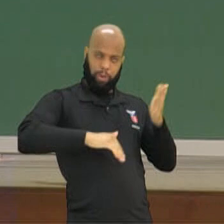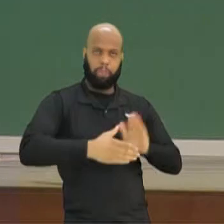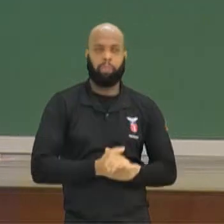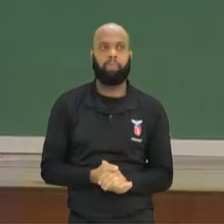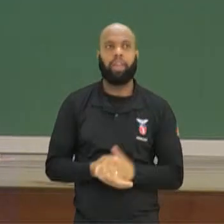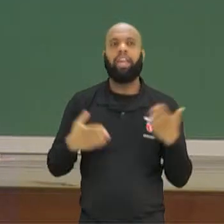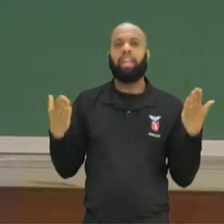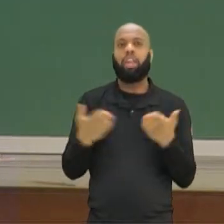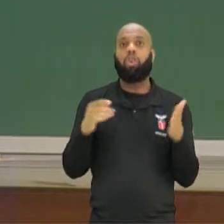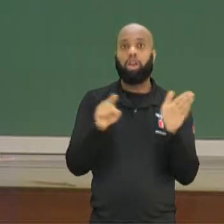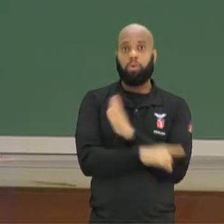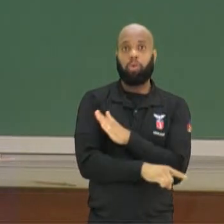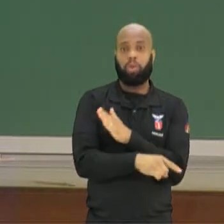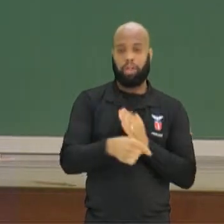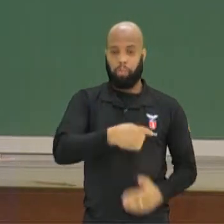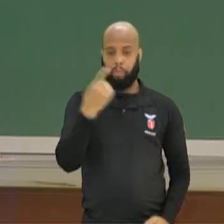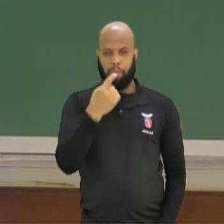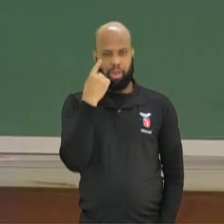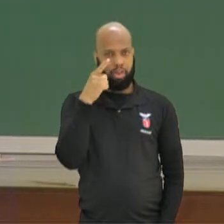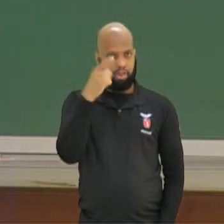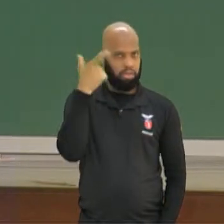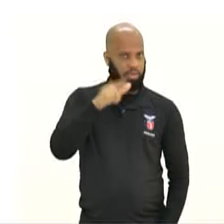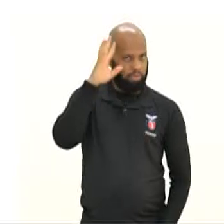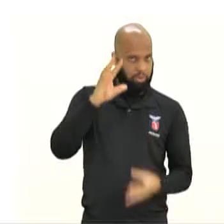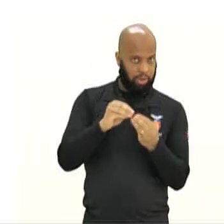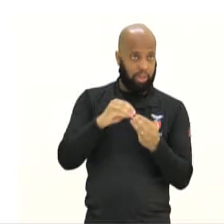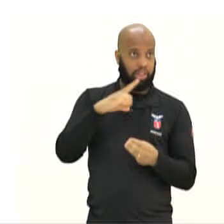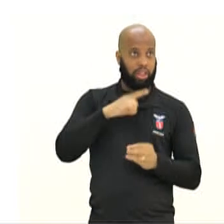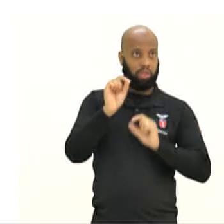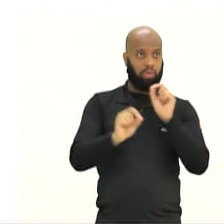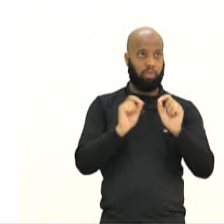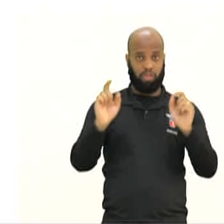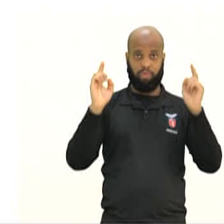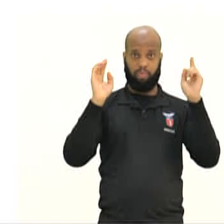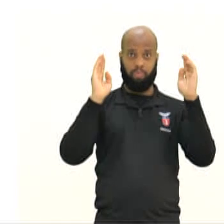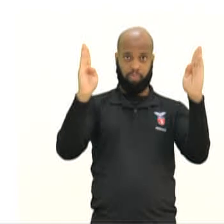Vamos para o nosso primeiro quiz, quero ver se vocês entenderam, meus amigos. No trecho,